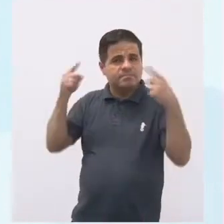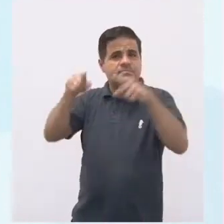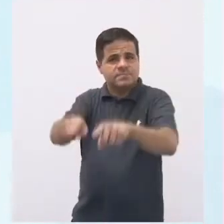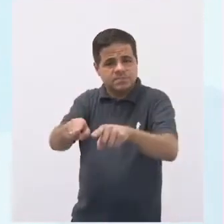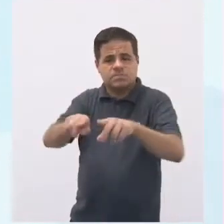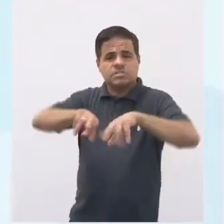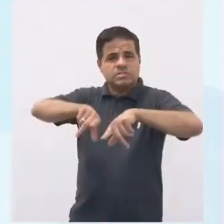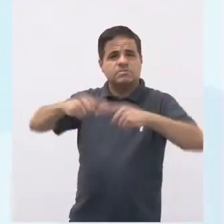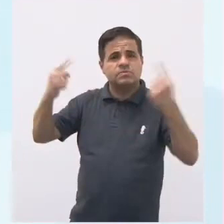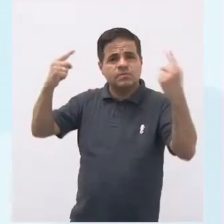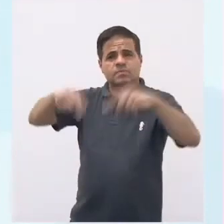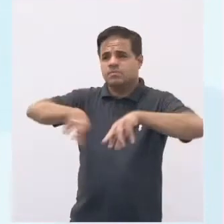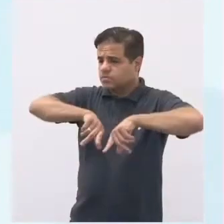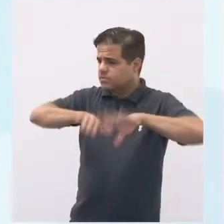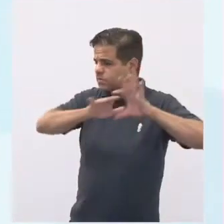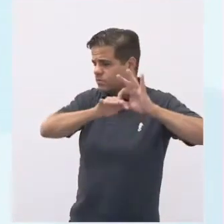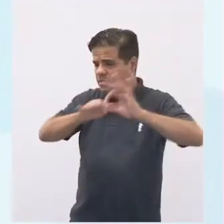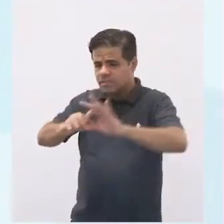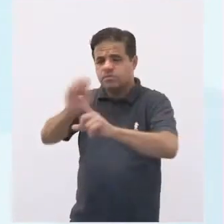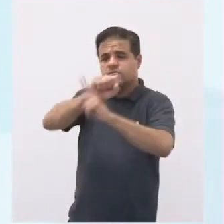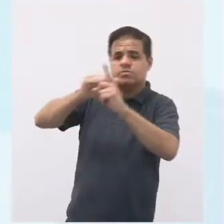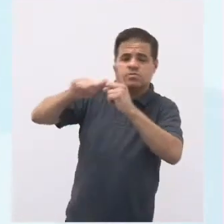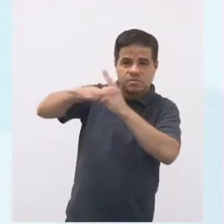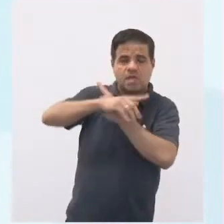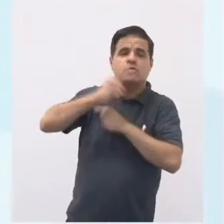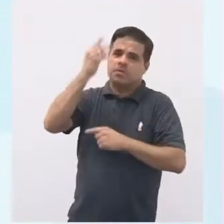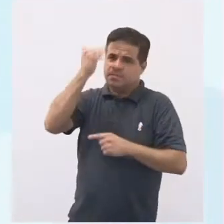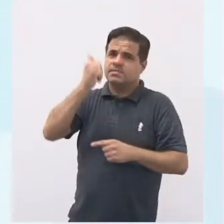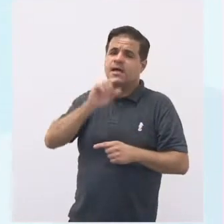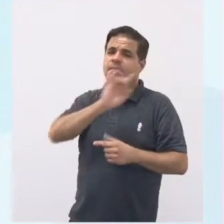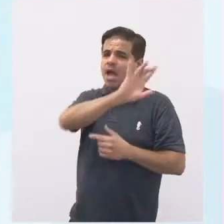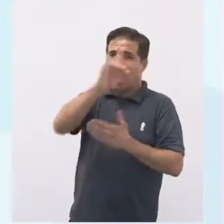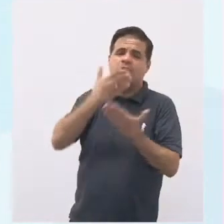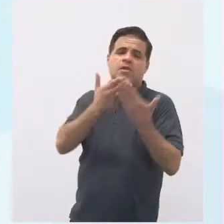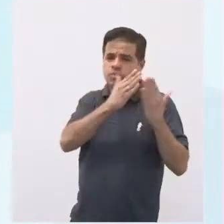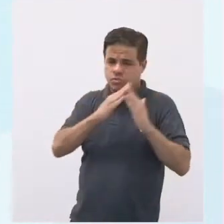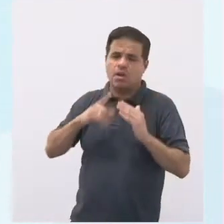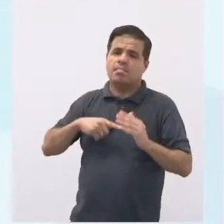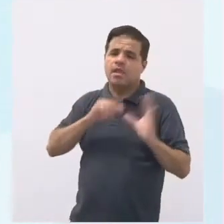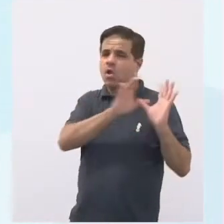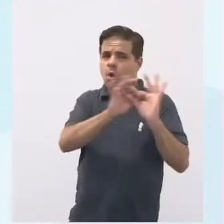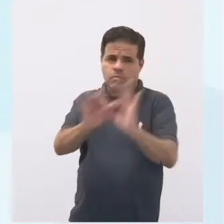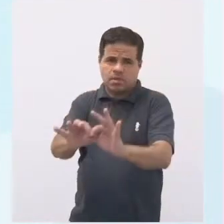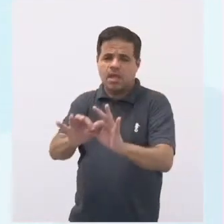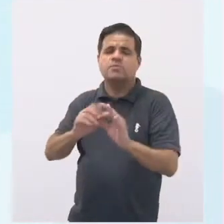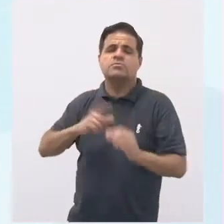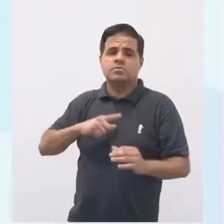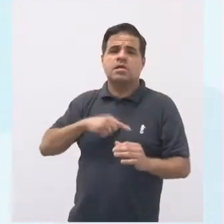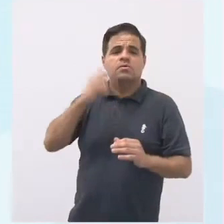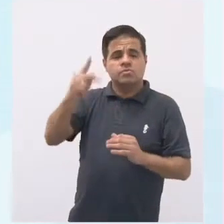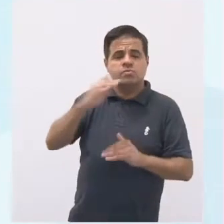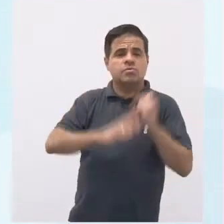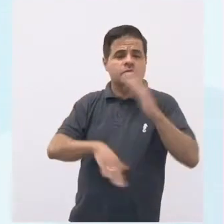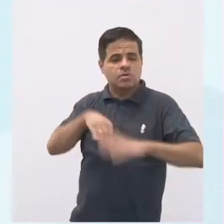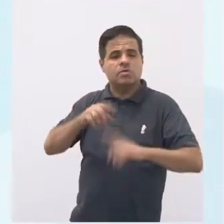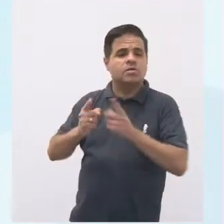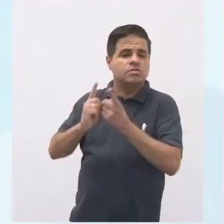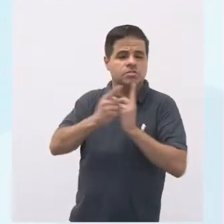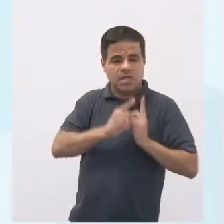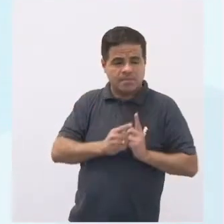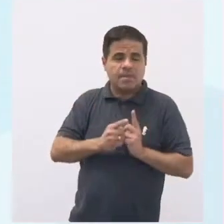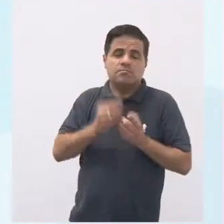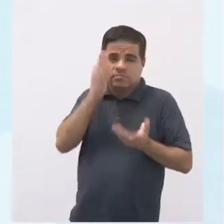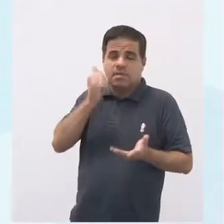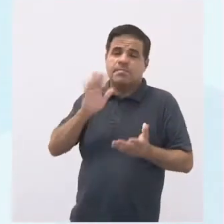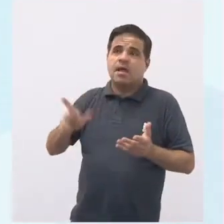diversas, em diversos contextos culturais e sociais. A gente sabe que cada escola tem o seu contexto, tem a sua dinâmica,